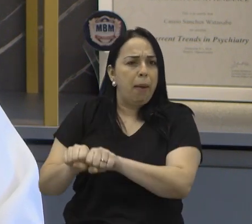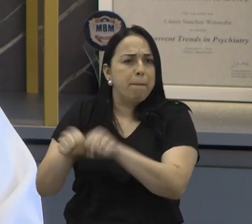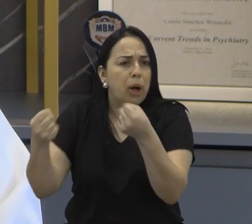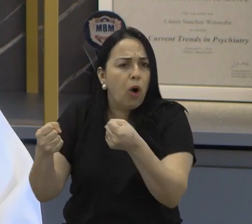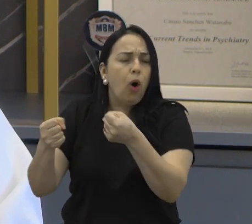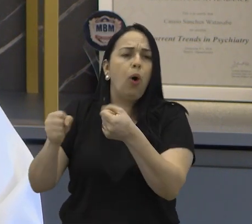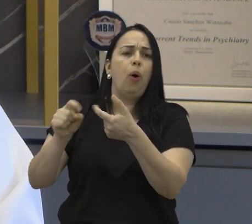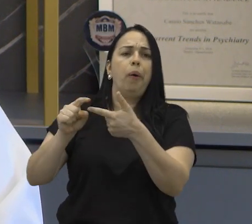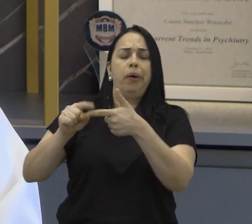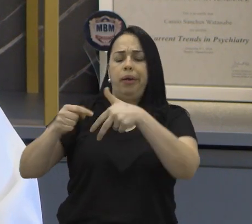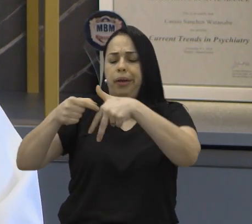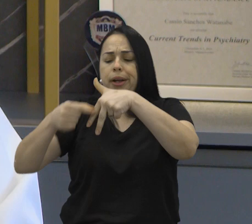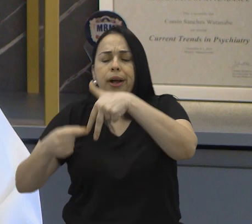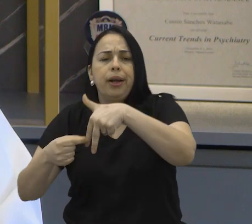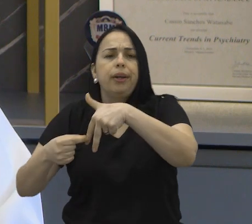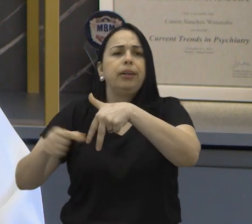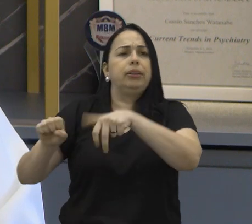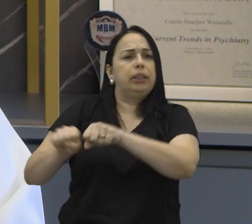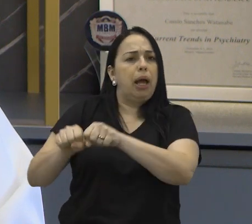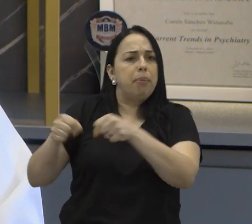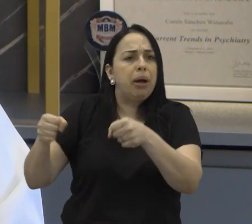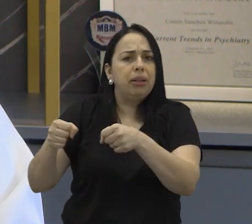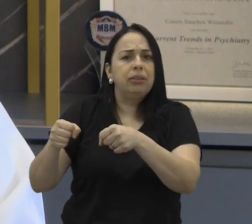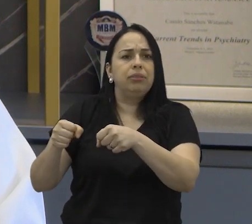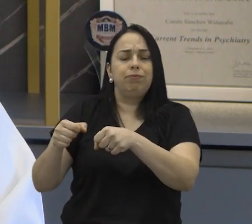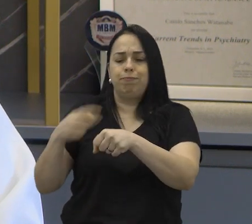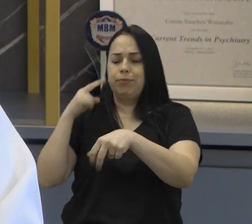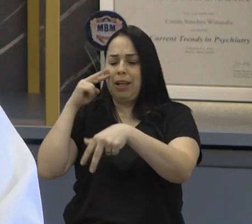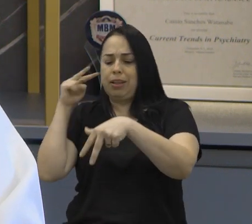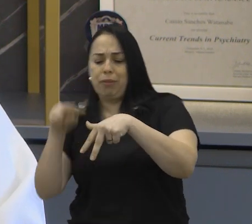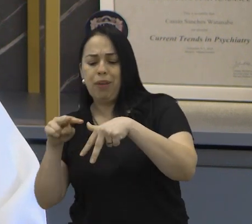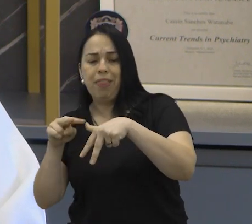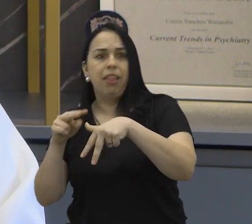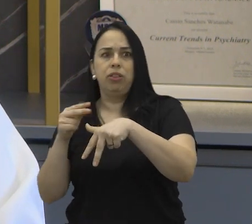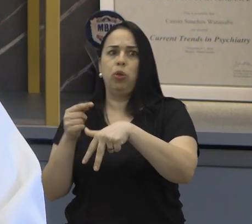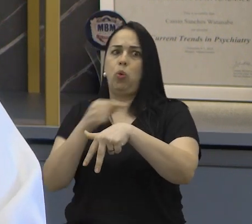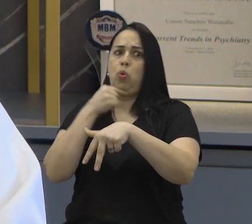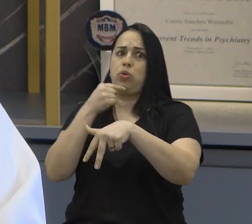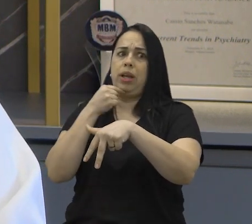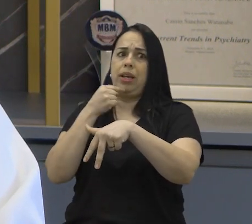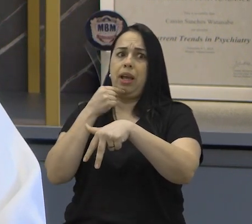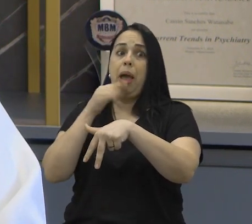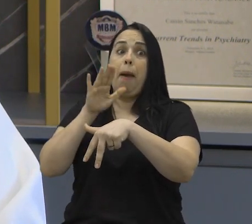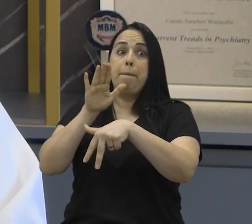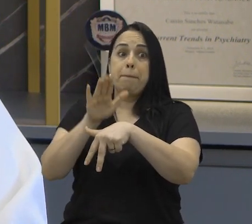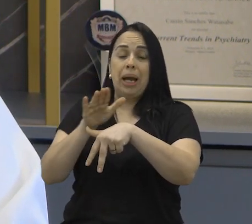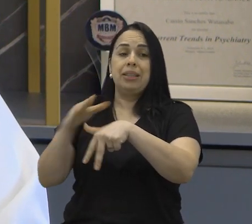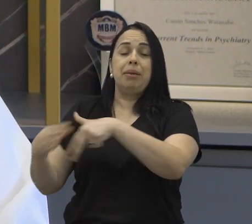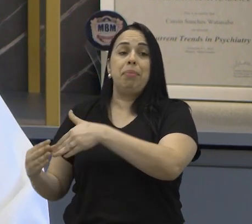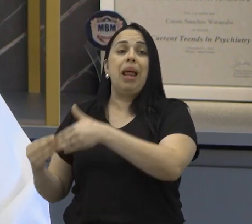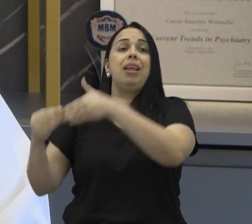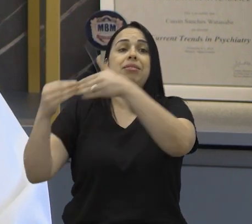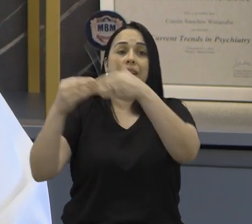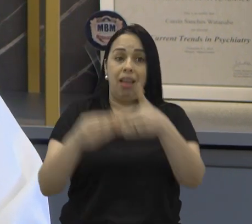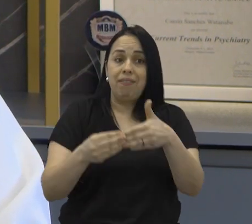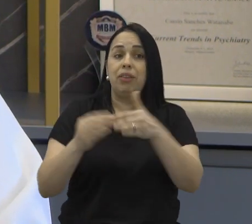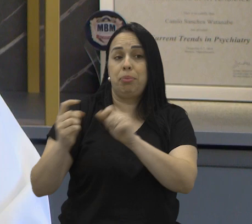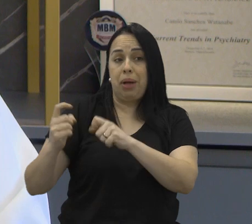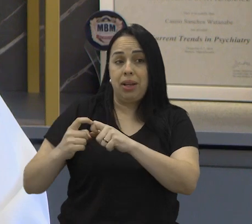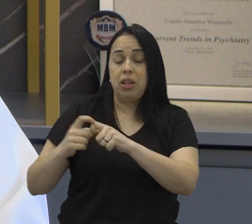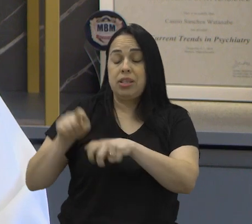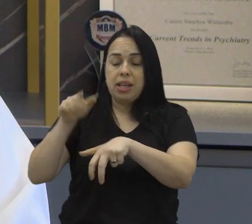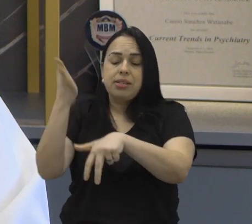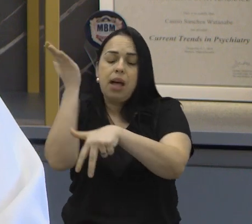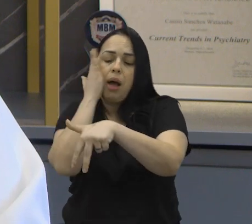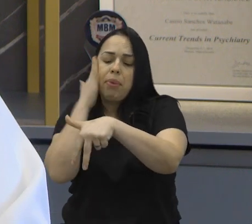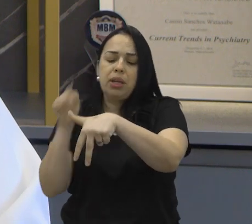um entorse, ele teve uma fratura, ele teve alguma coisa que você não consegue ver de bate-pronto, de forma leiga, mas você sabe